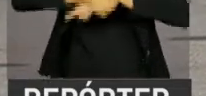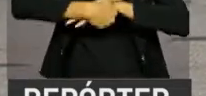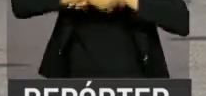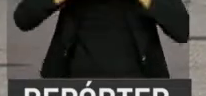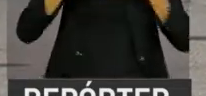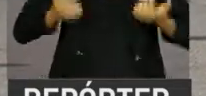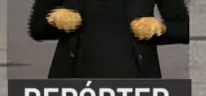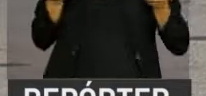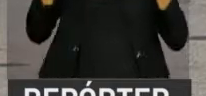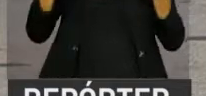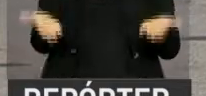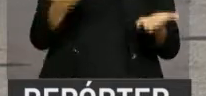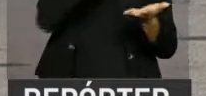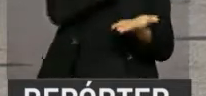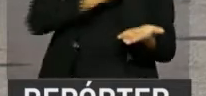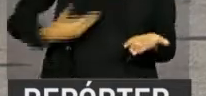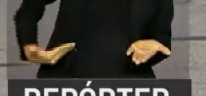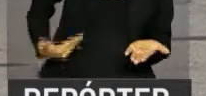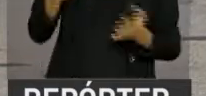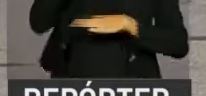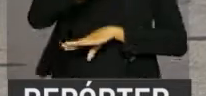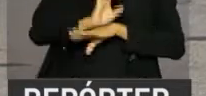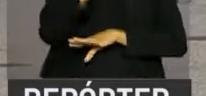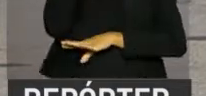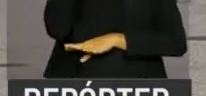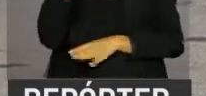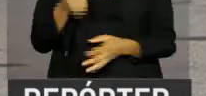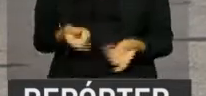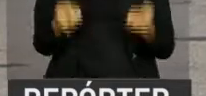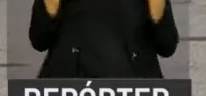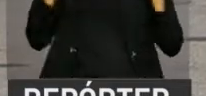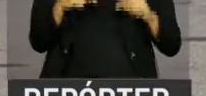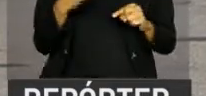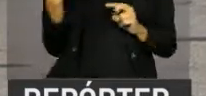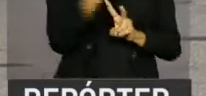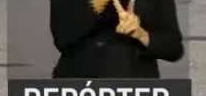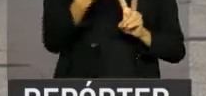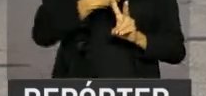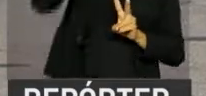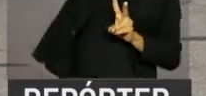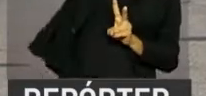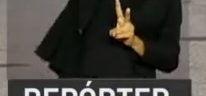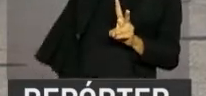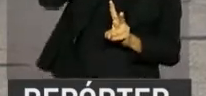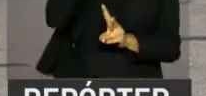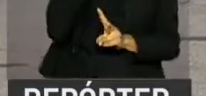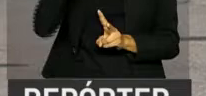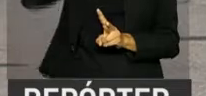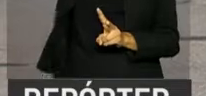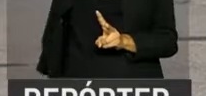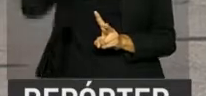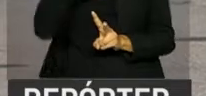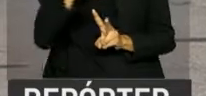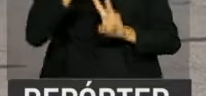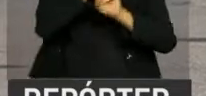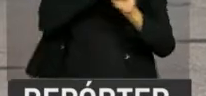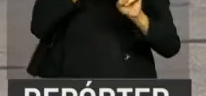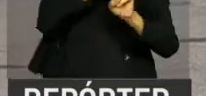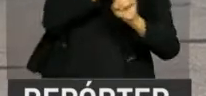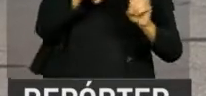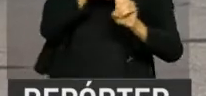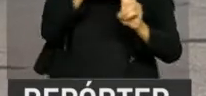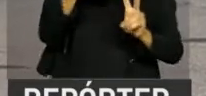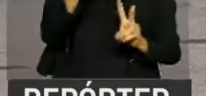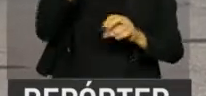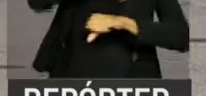governador do estado o governador geraldo alckmin olha os permanece no brasil até o próximo dia 7